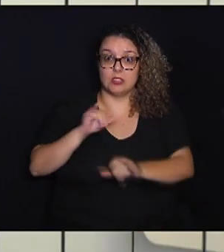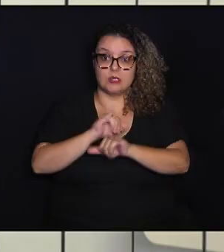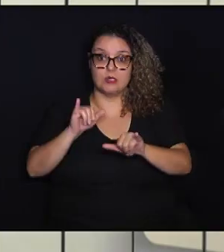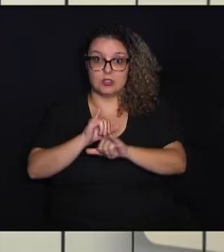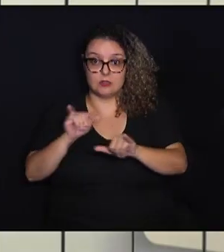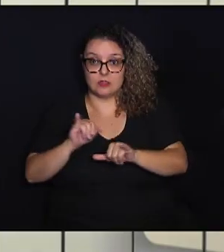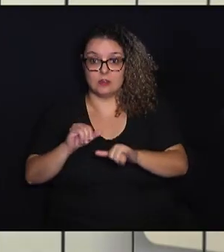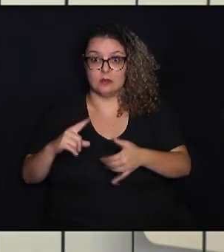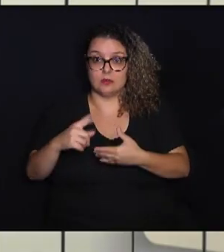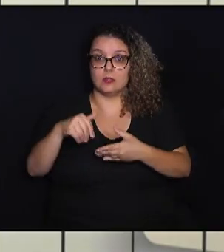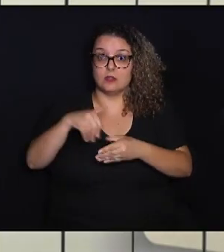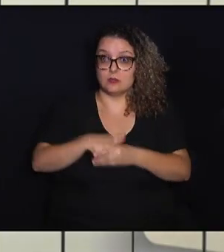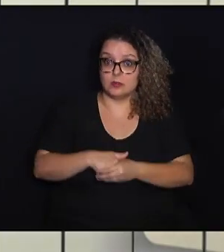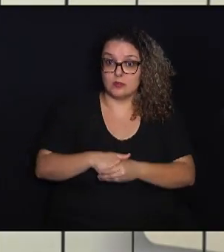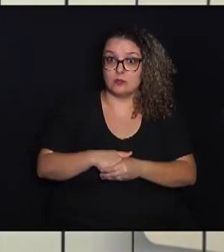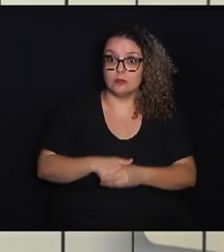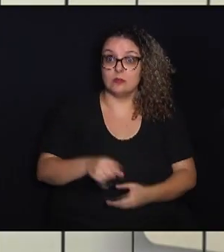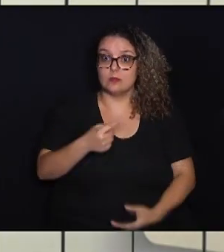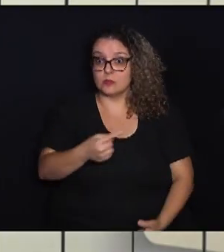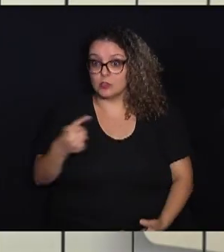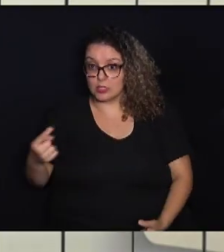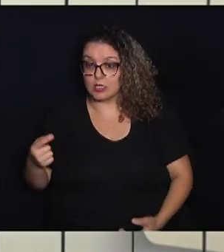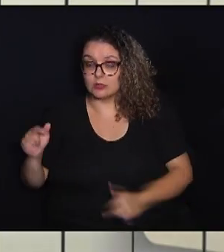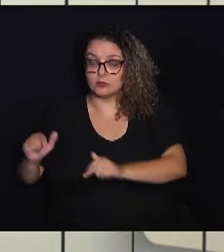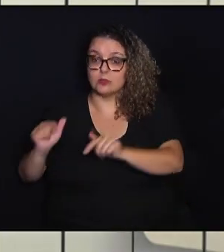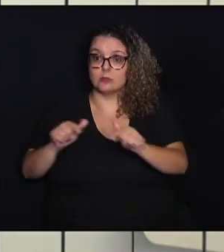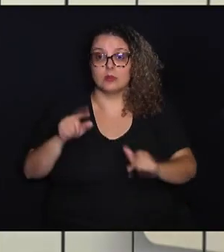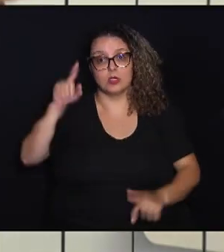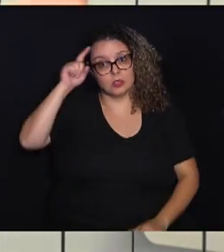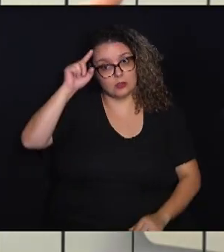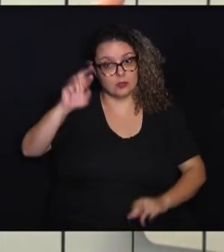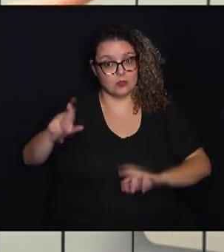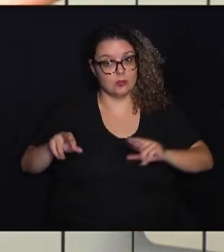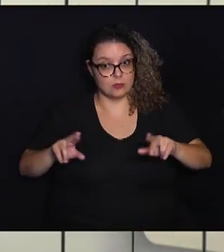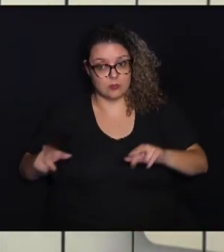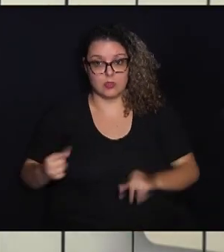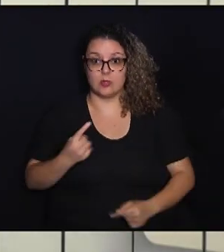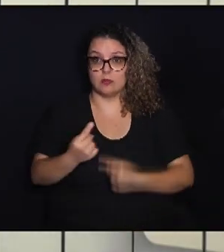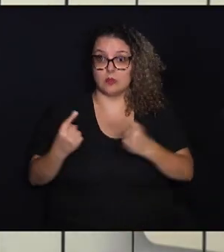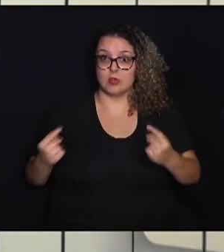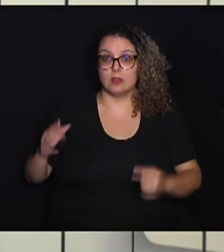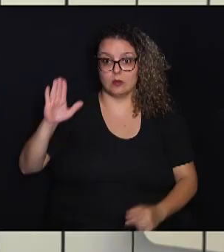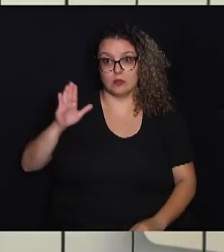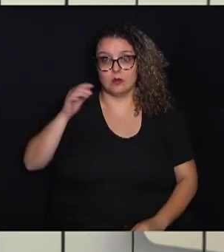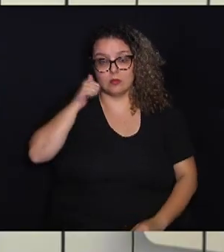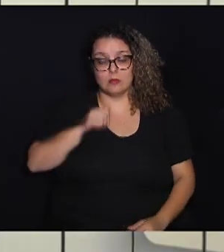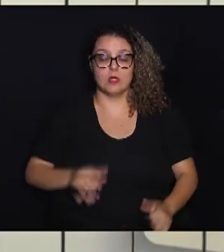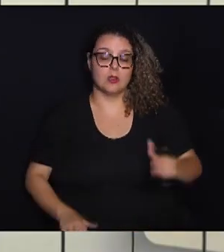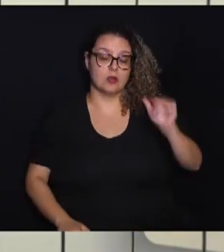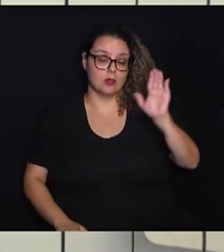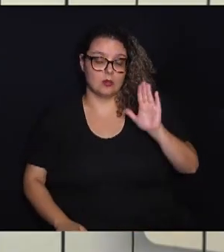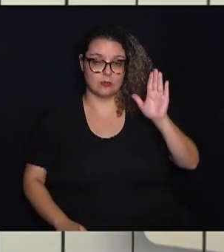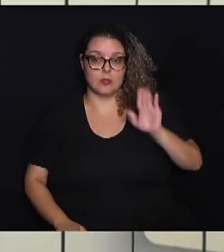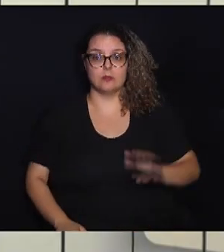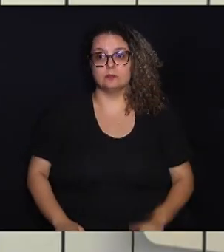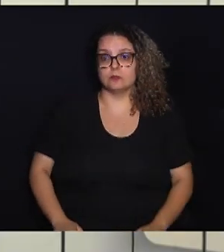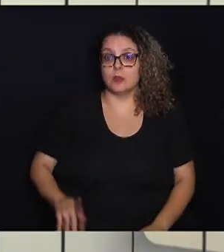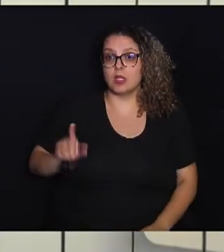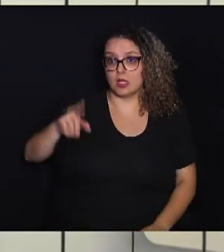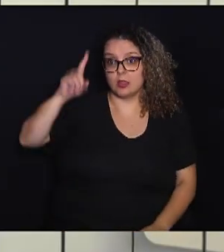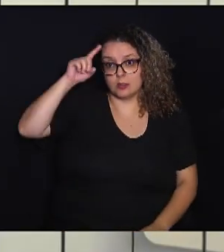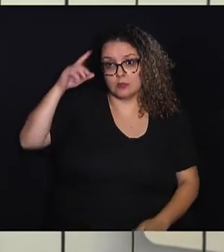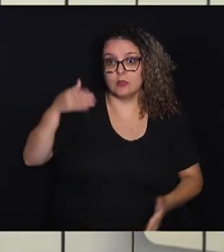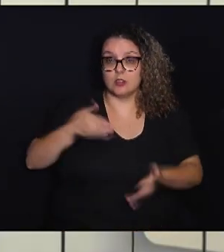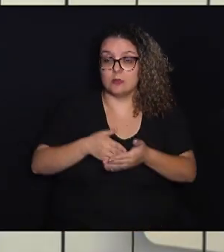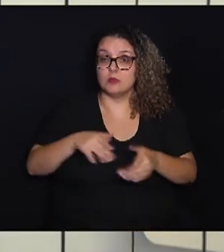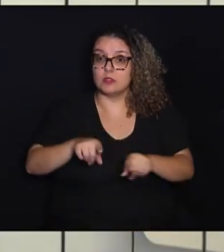propaganda eleitoral por veículo, em datas diversas para cada candidata ou candidato. É a data limite